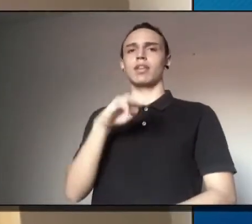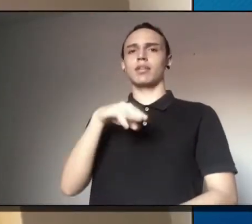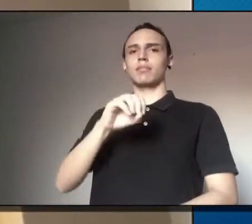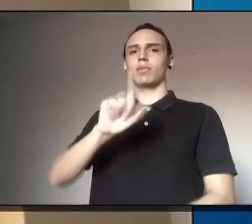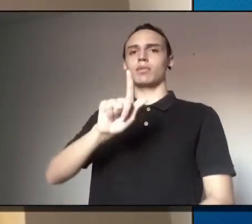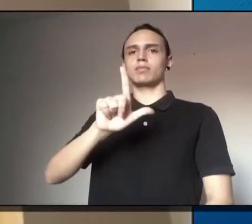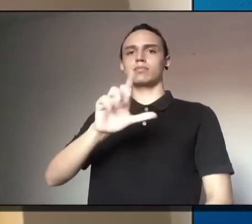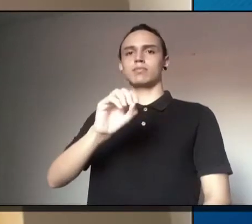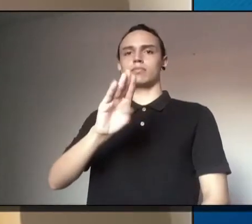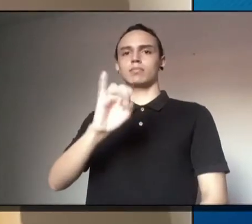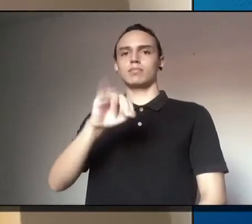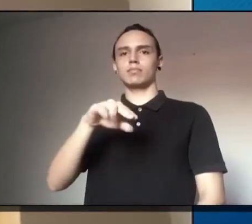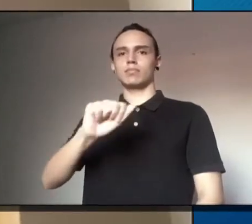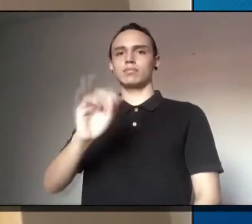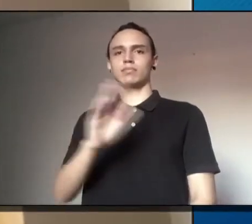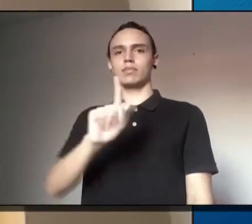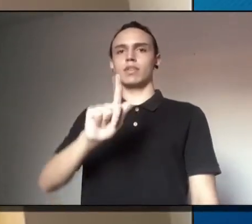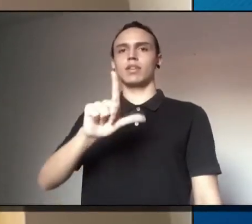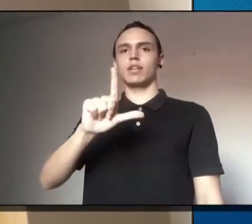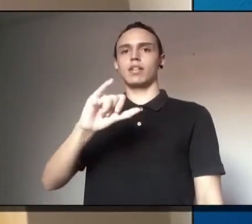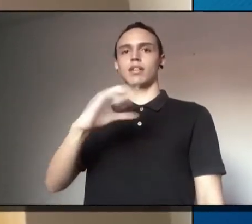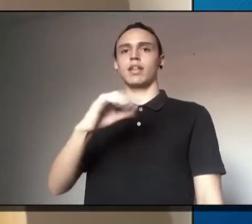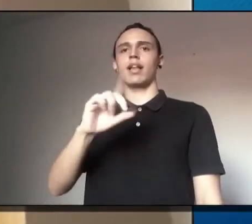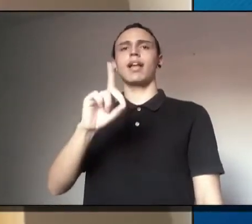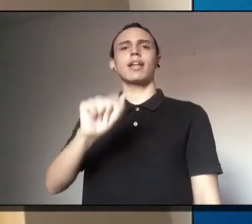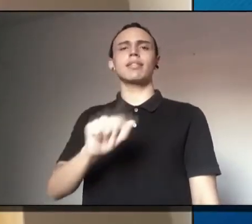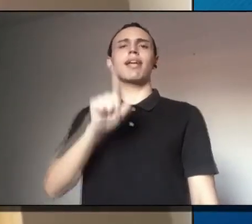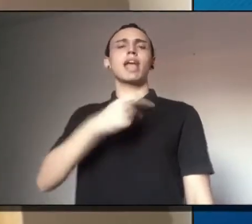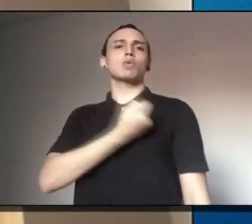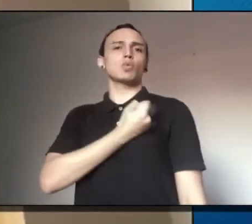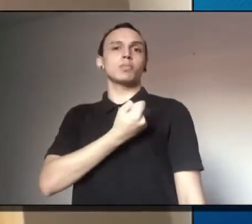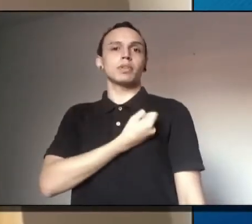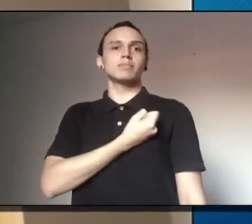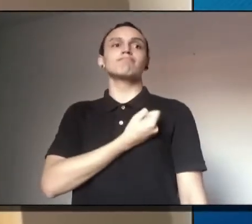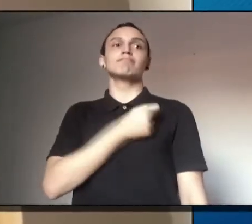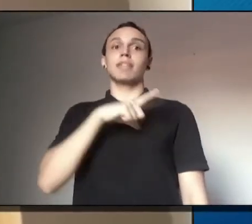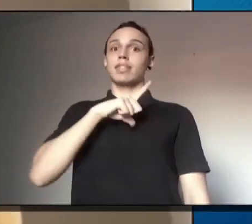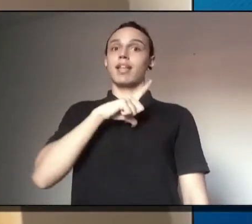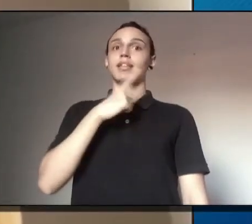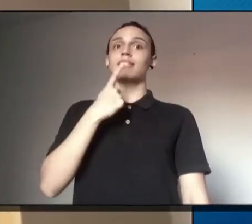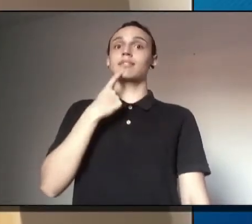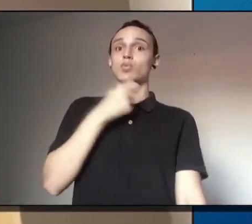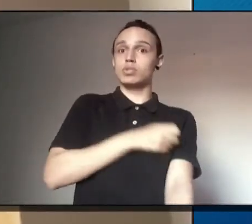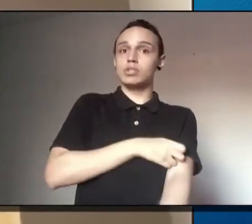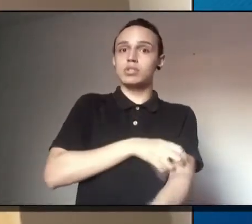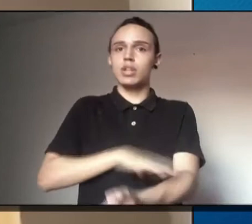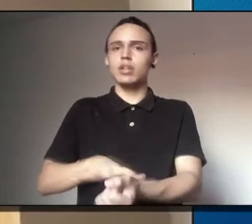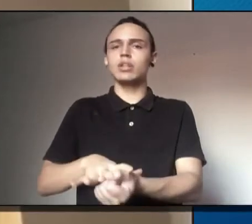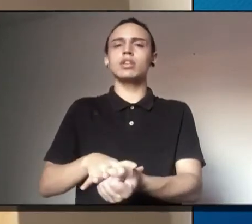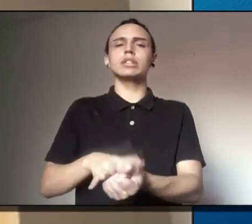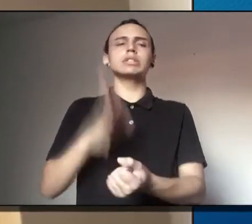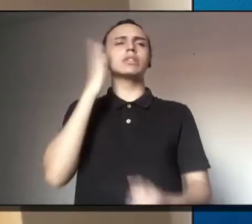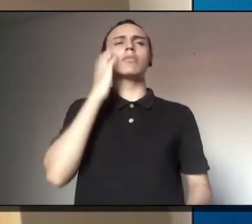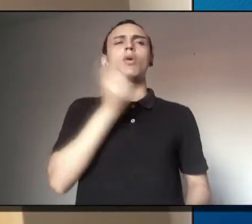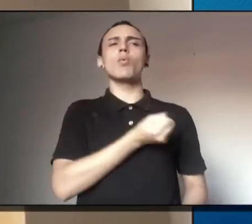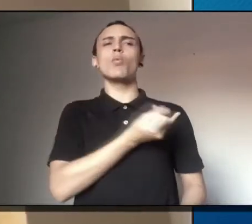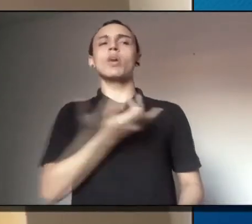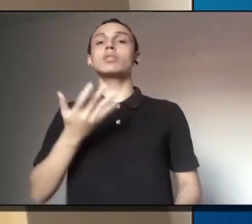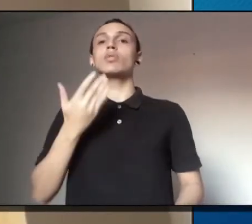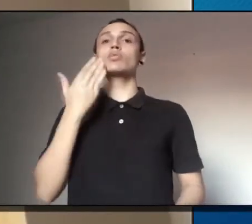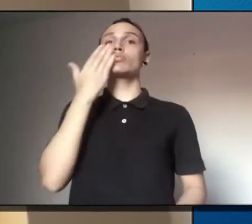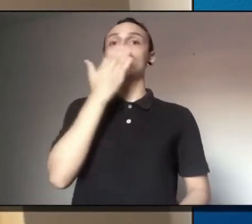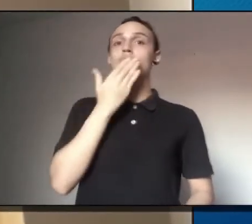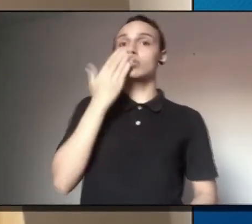uma taxa que a gente mede no sangue, que vê a quantidade de açúcar acumulada nos últimos 3 a 4 meses